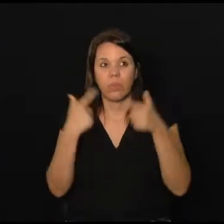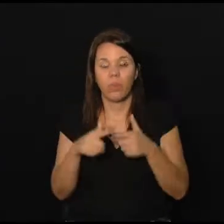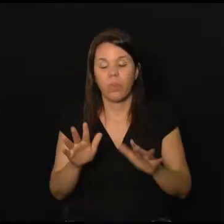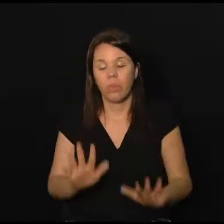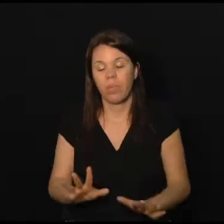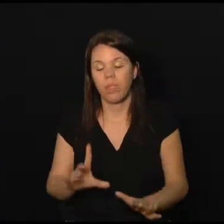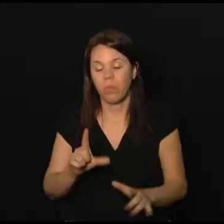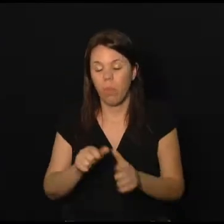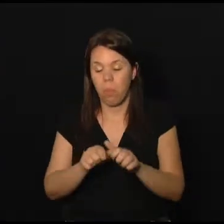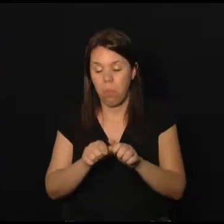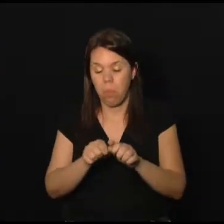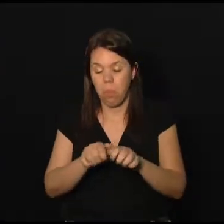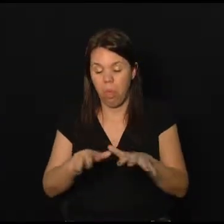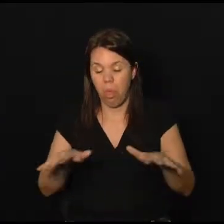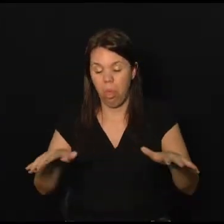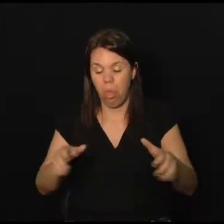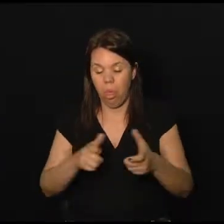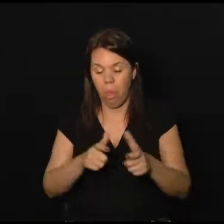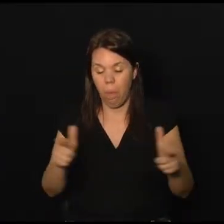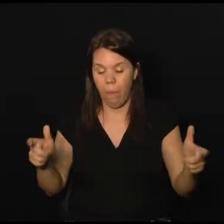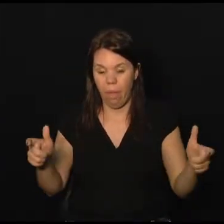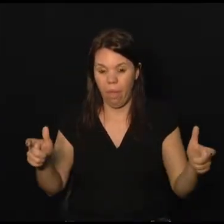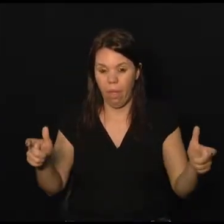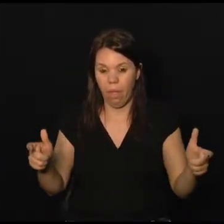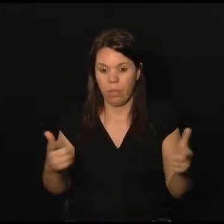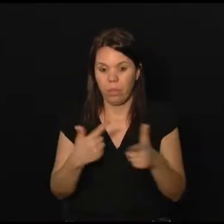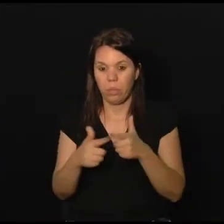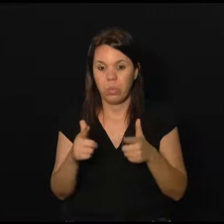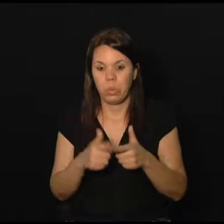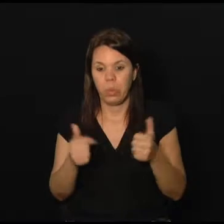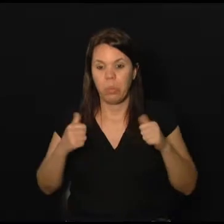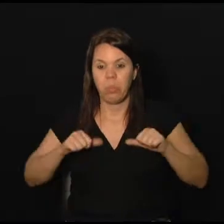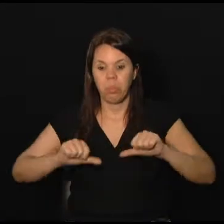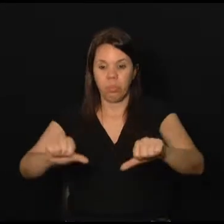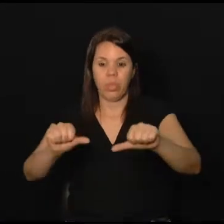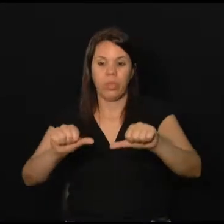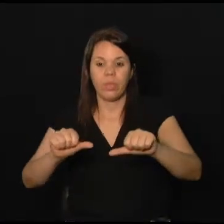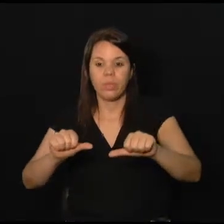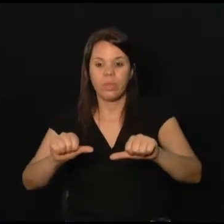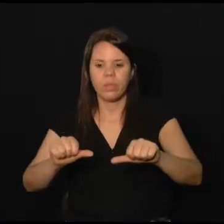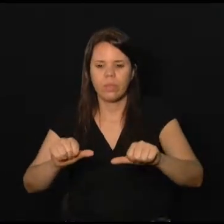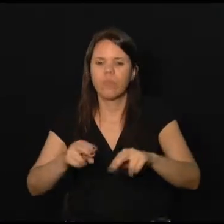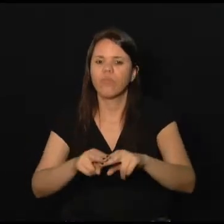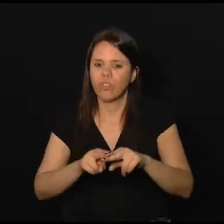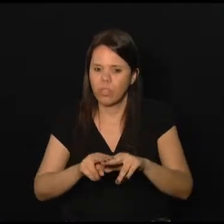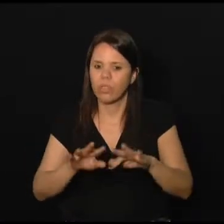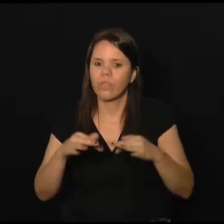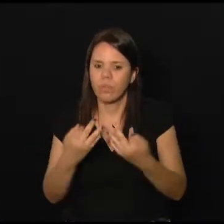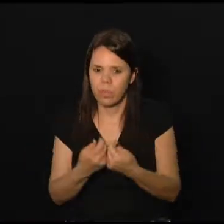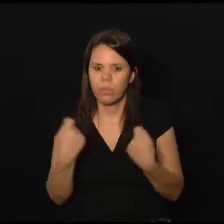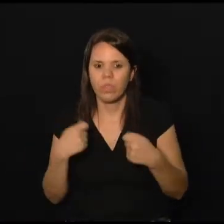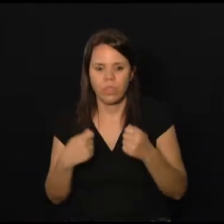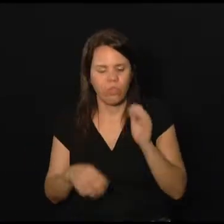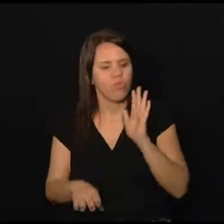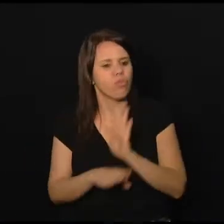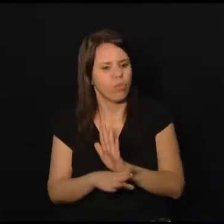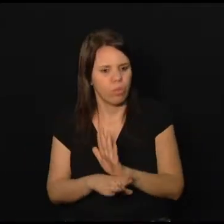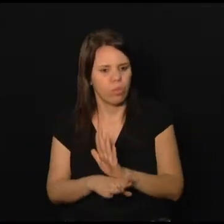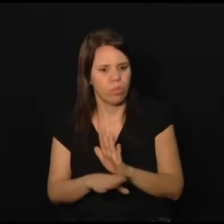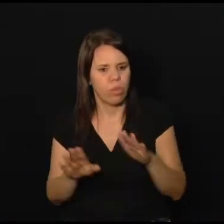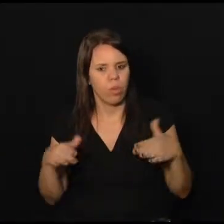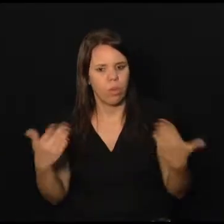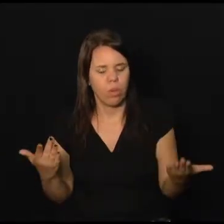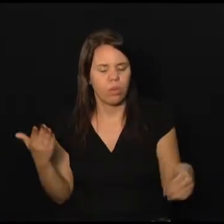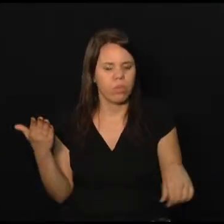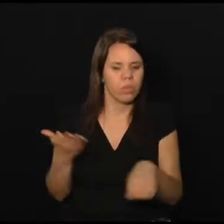vai expandindo, né? A situação vai piorando cada vez mais. Por isso que o familiar precisa de ajuda. Né? Quando entra